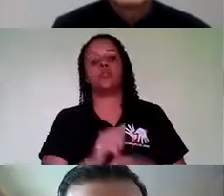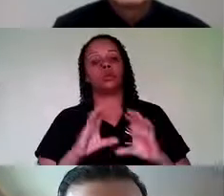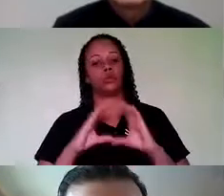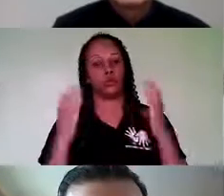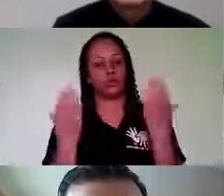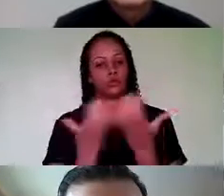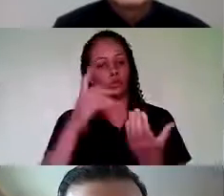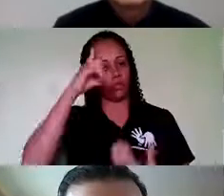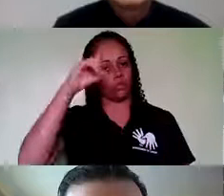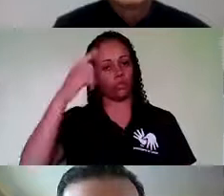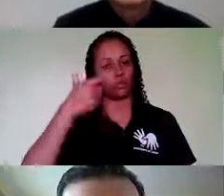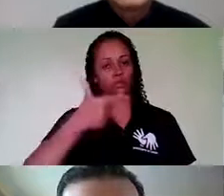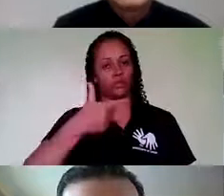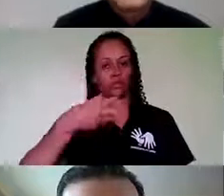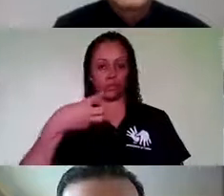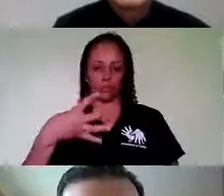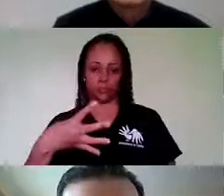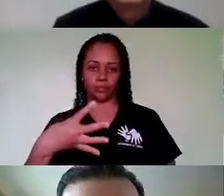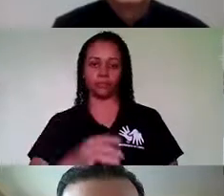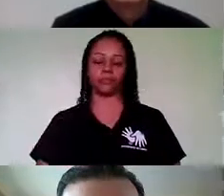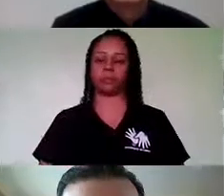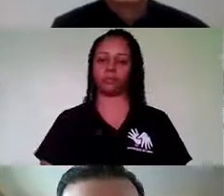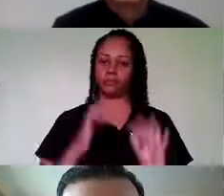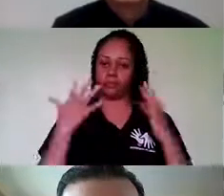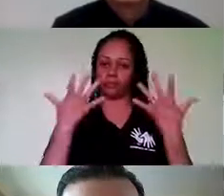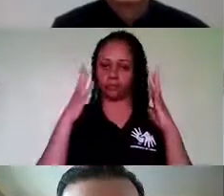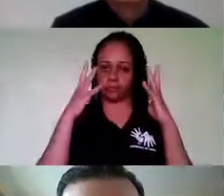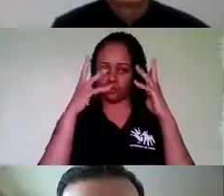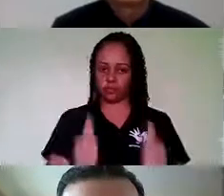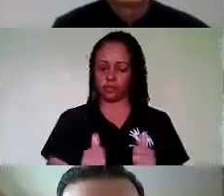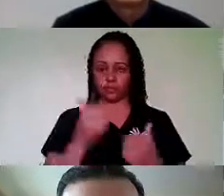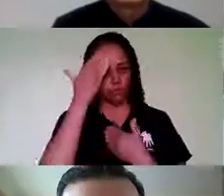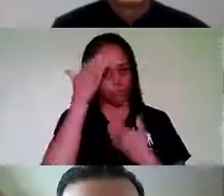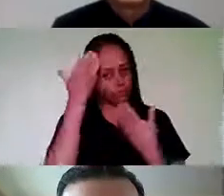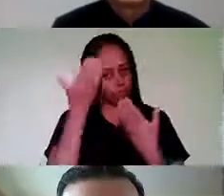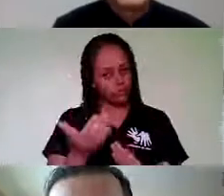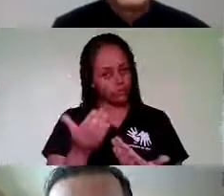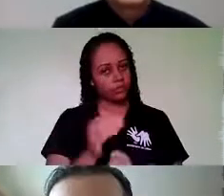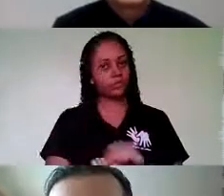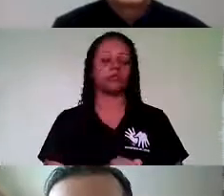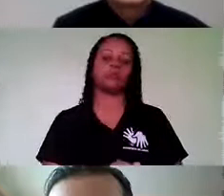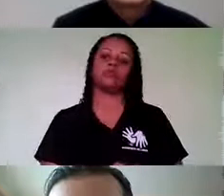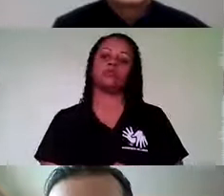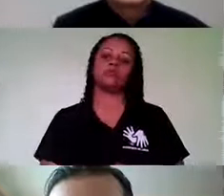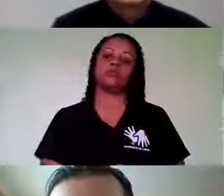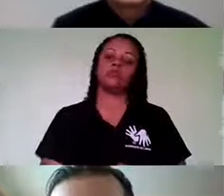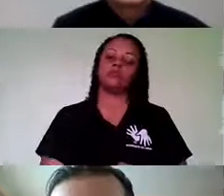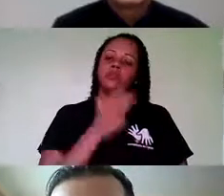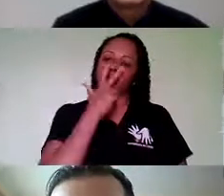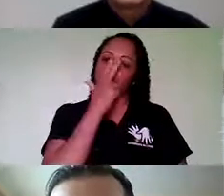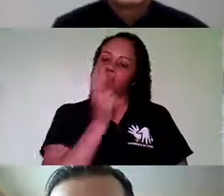a todos, muito obrigado. Tá bom, Jonathan, muito obrigado pela intervenção. Eu acho que a gente está sempre aberto